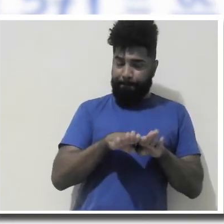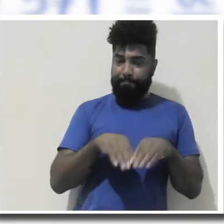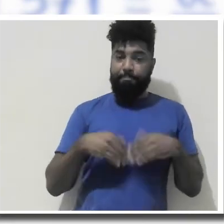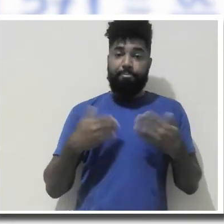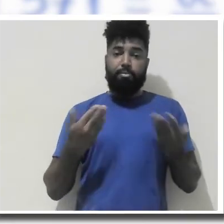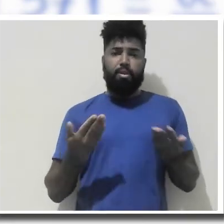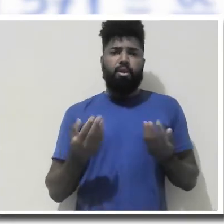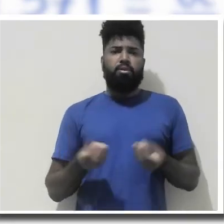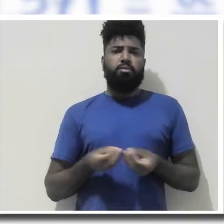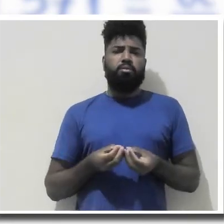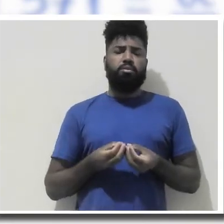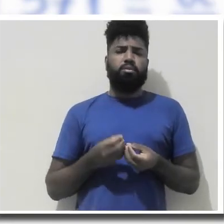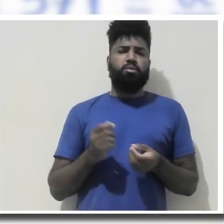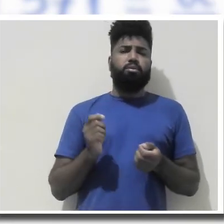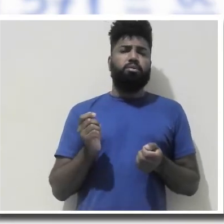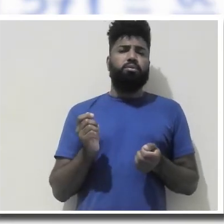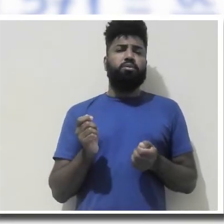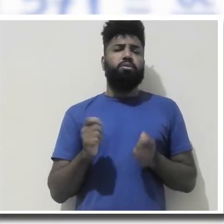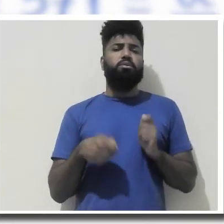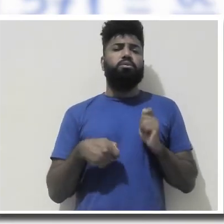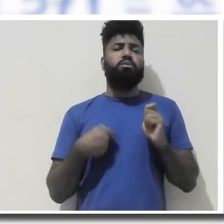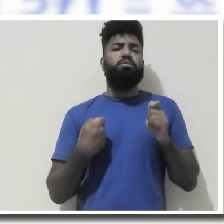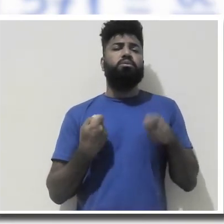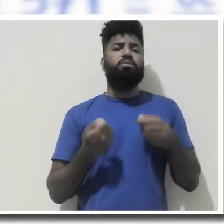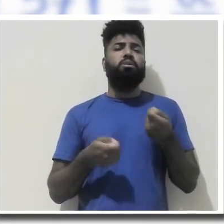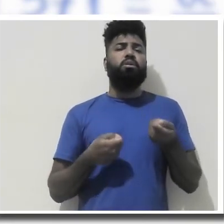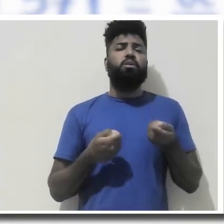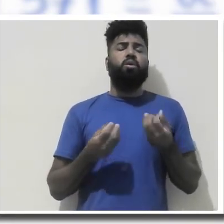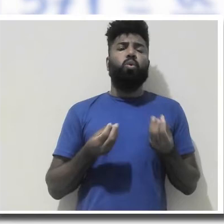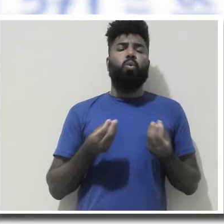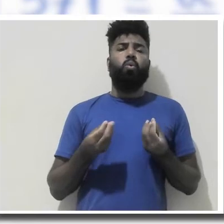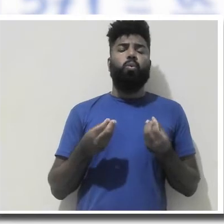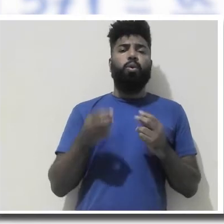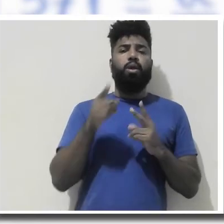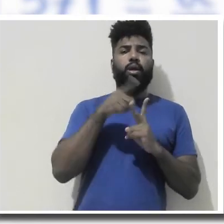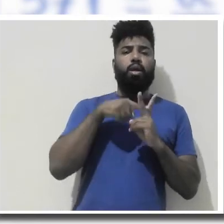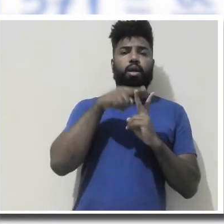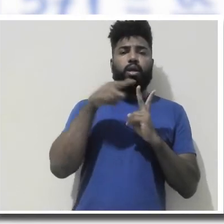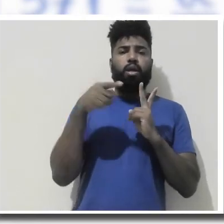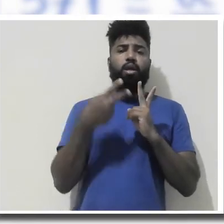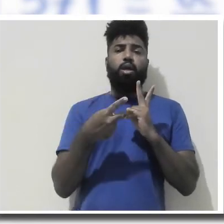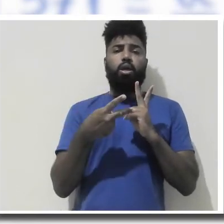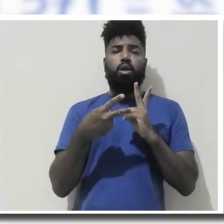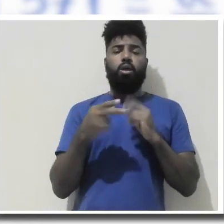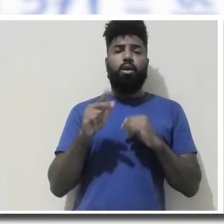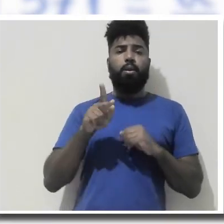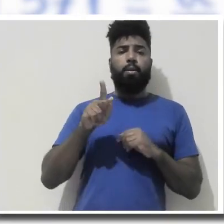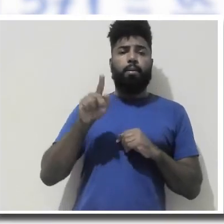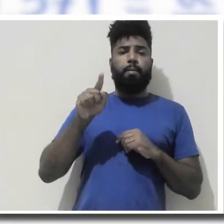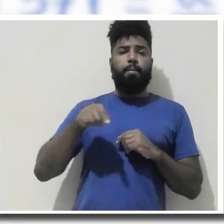Mas como chamamos esses números, raiz de 2, π,